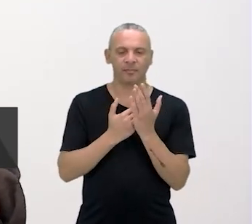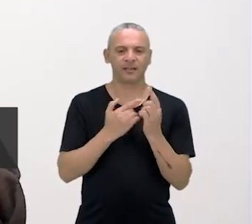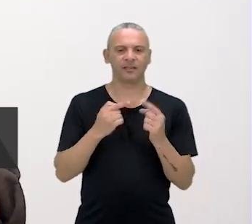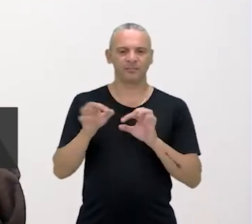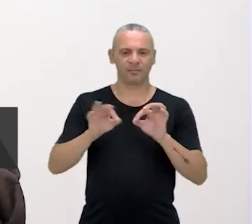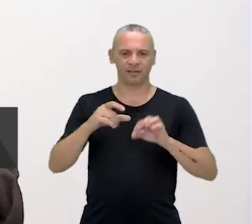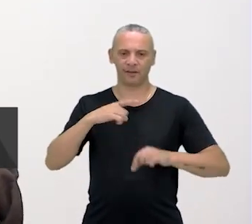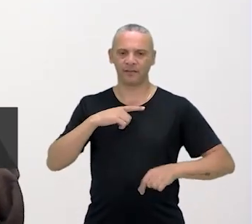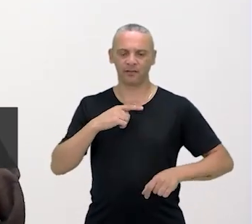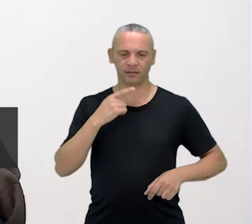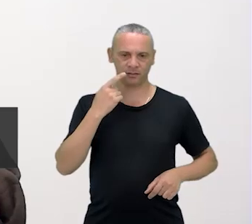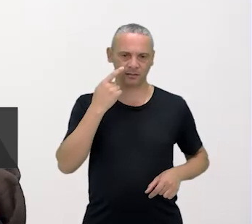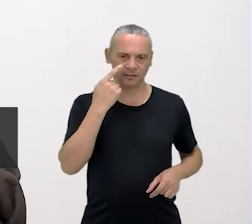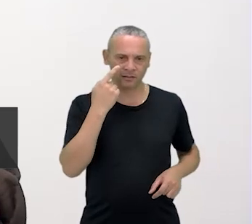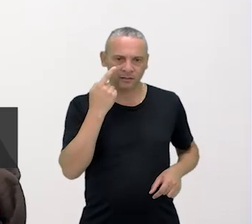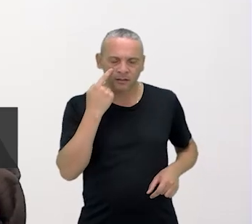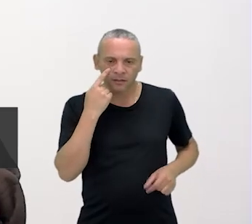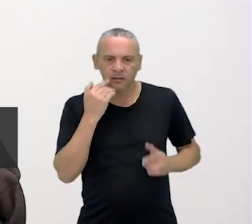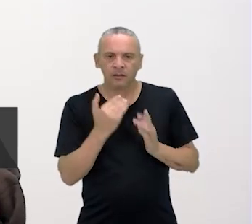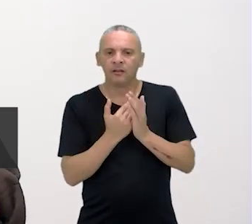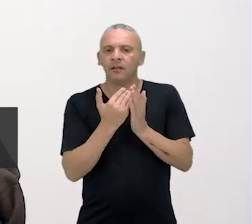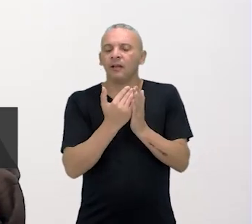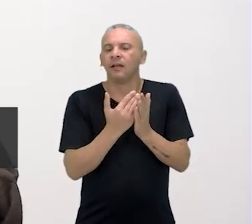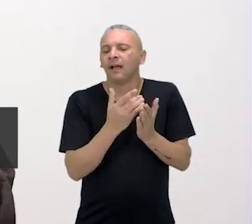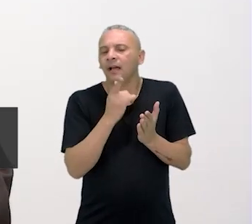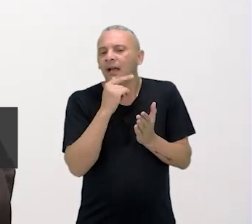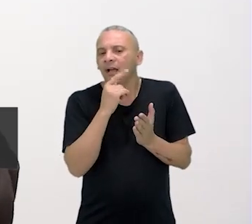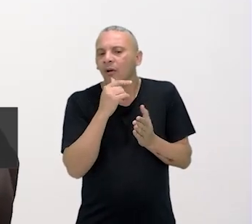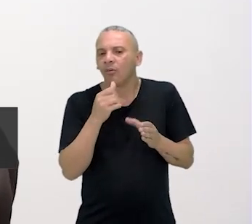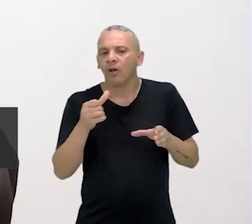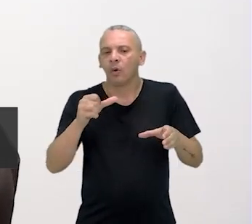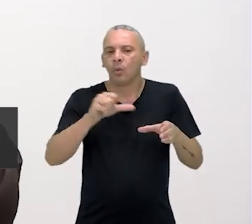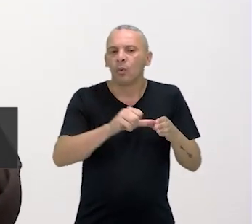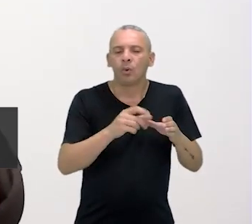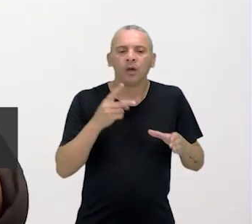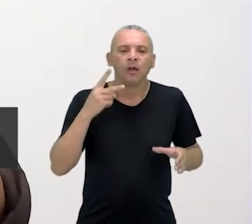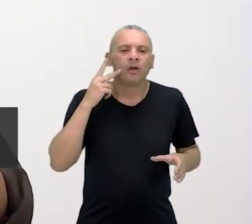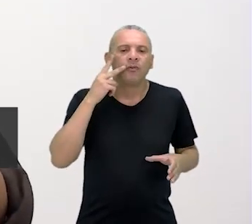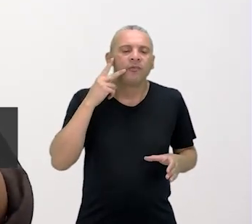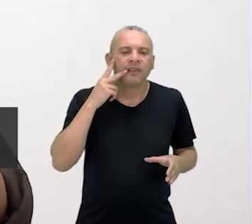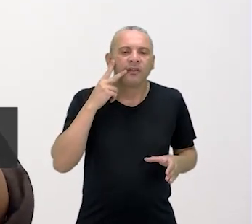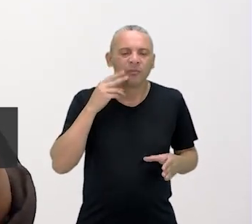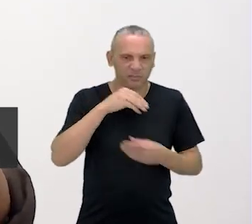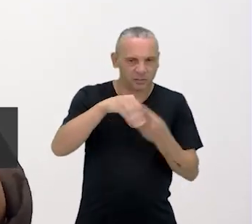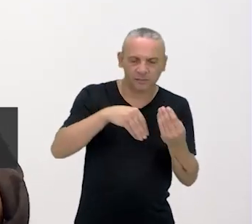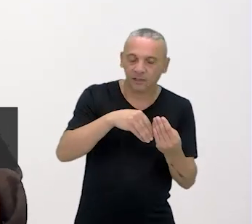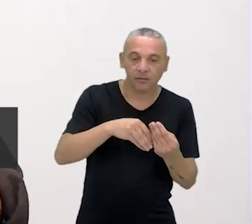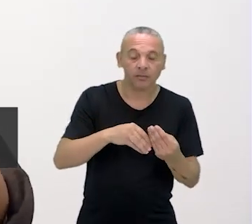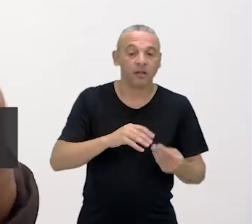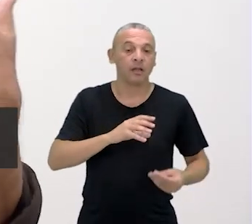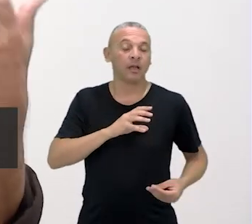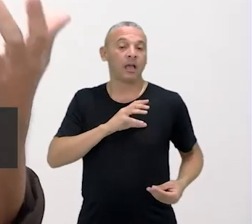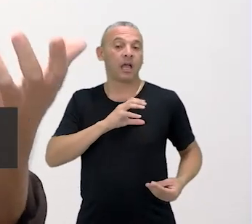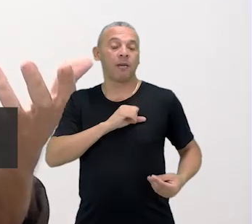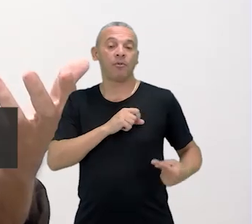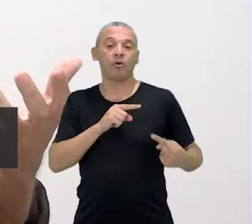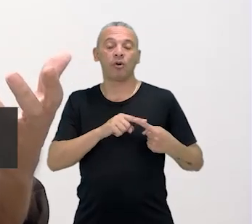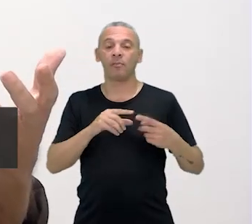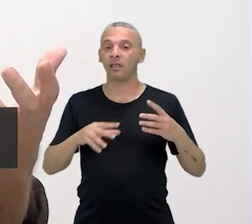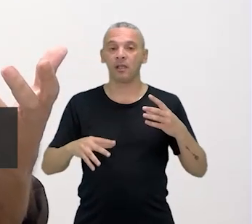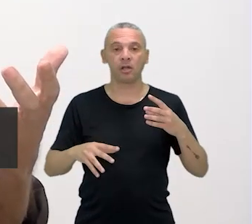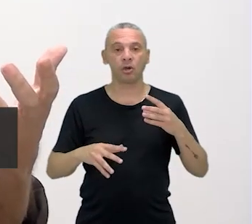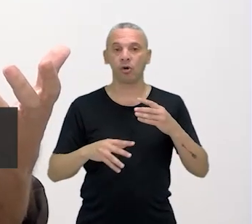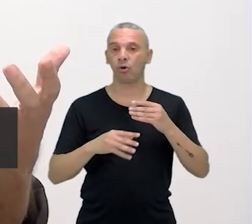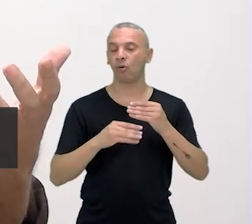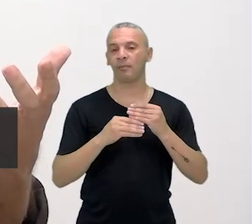gelo, jamais se coloca água nele. Ele é, por excelência, um bom vinho. E o amor seria o complemento